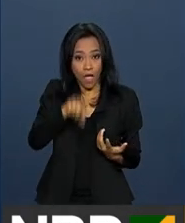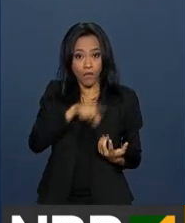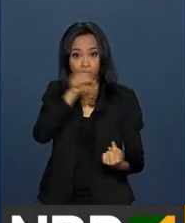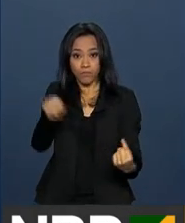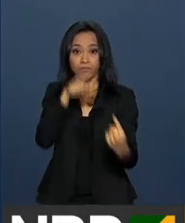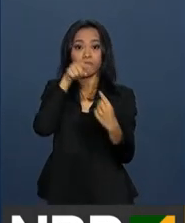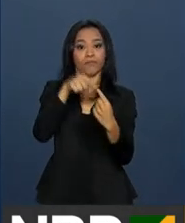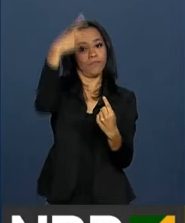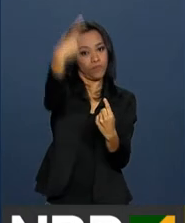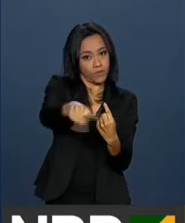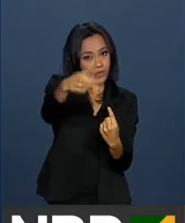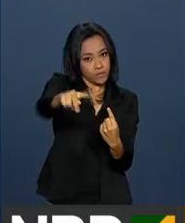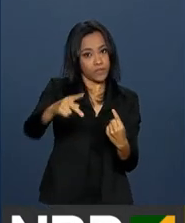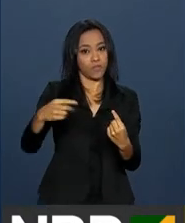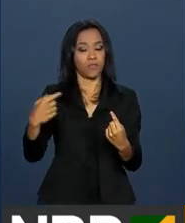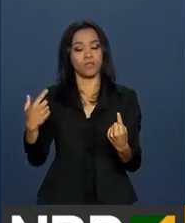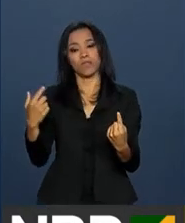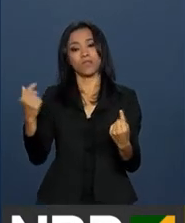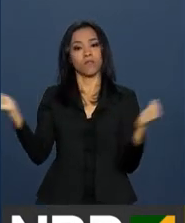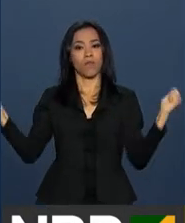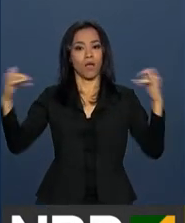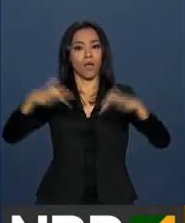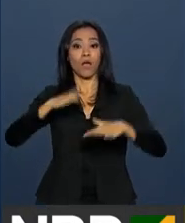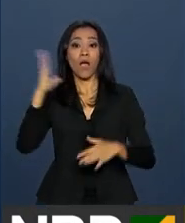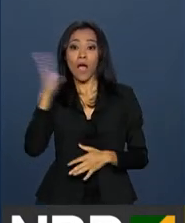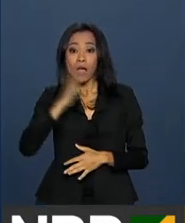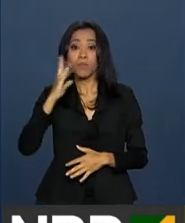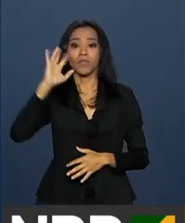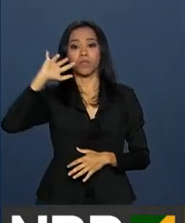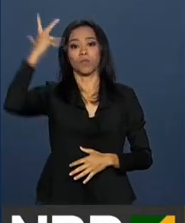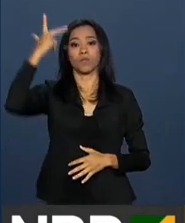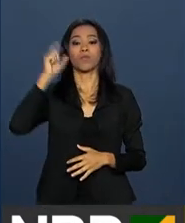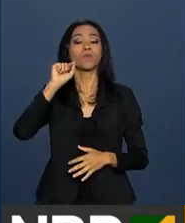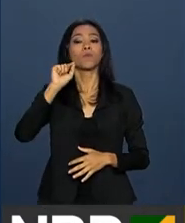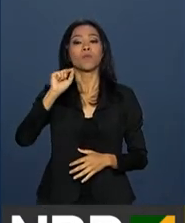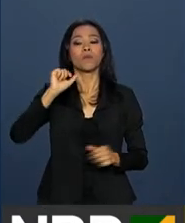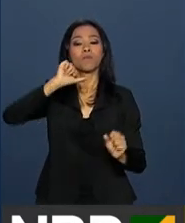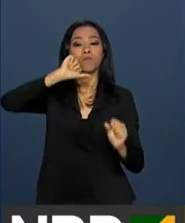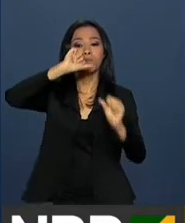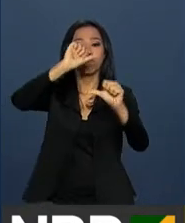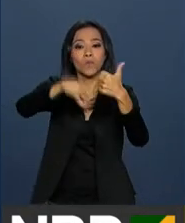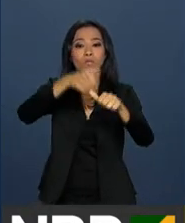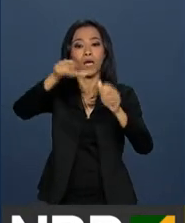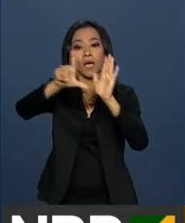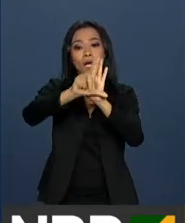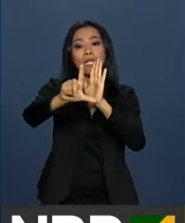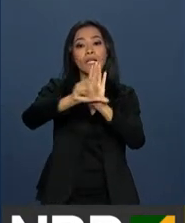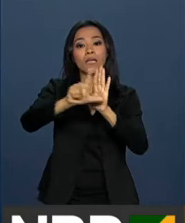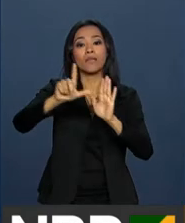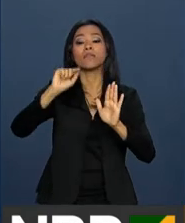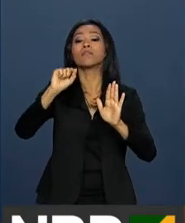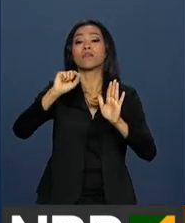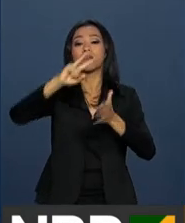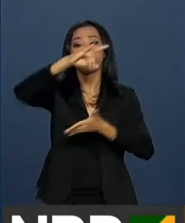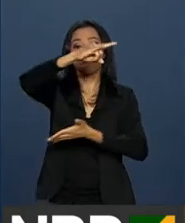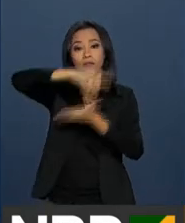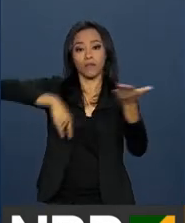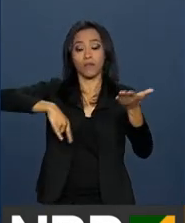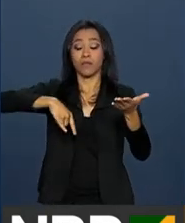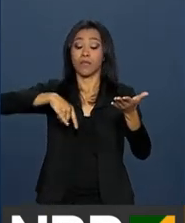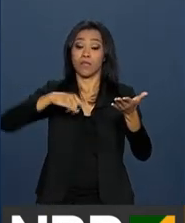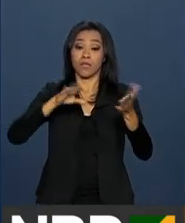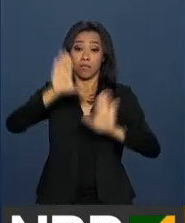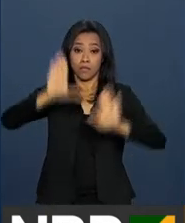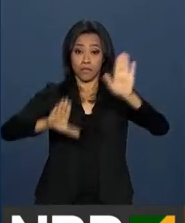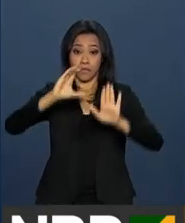dos Prefeitos, eu quero dar uma rápida solução para a questão da modificação da lei de licitações, da